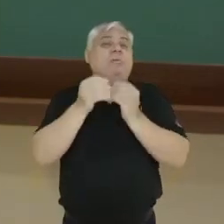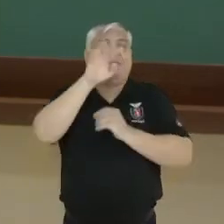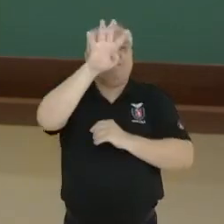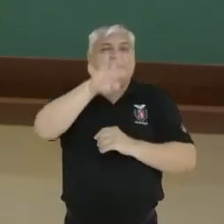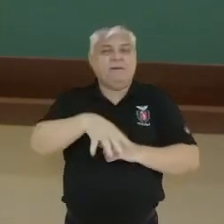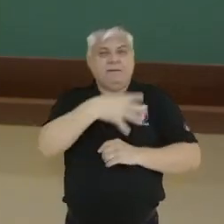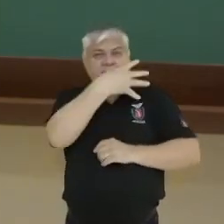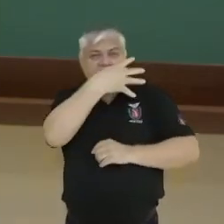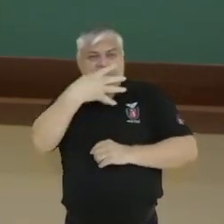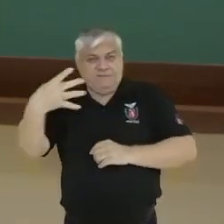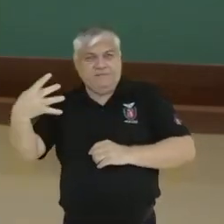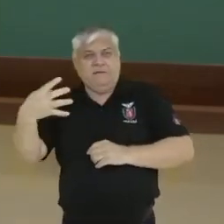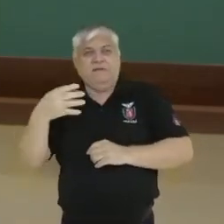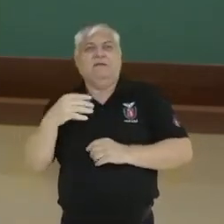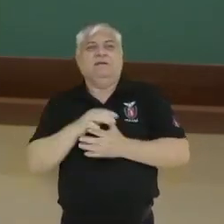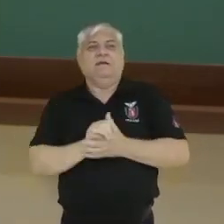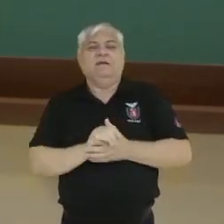planilha